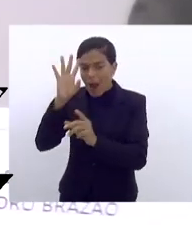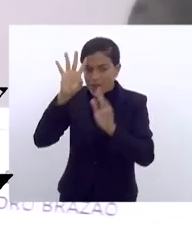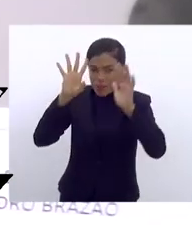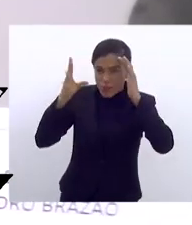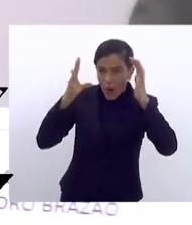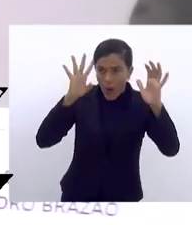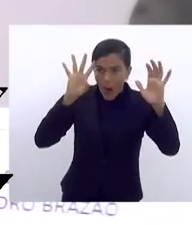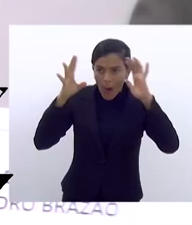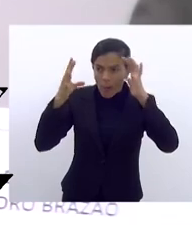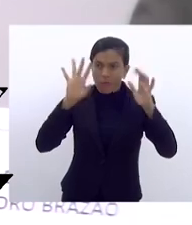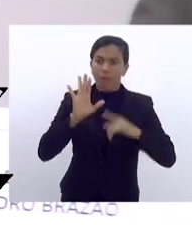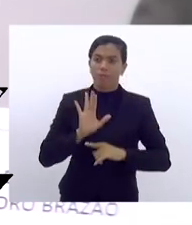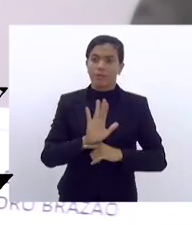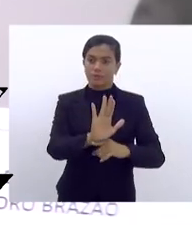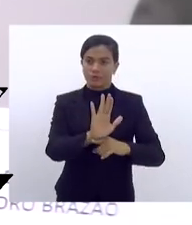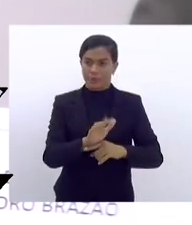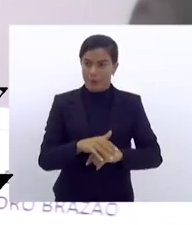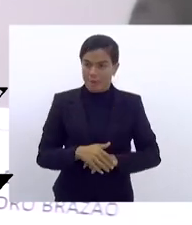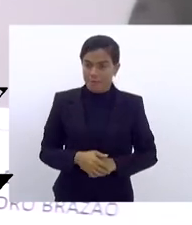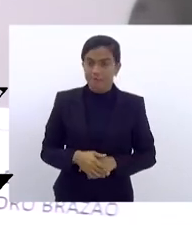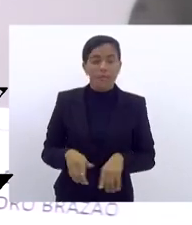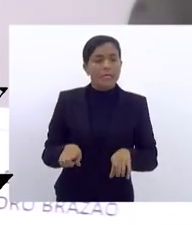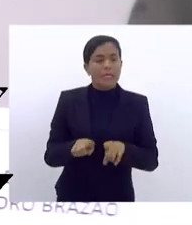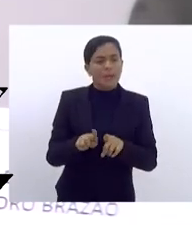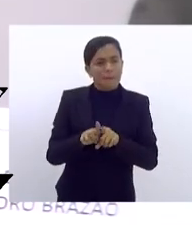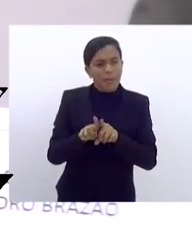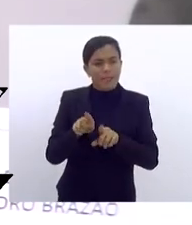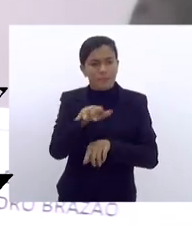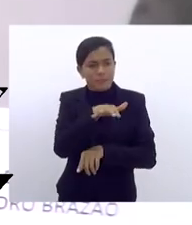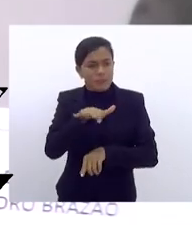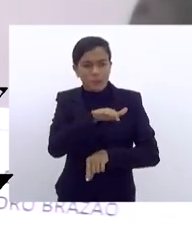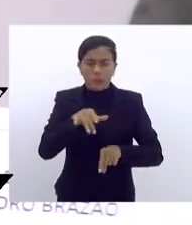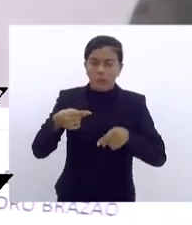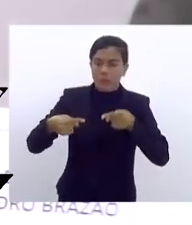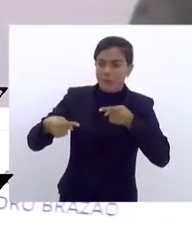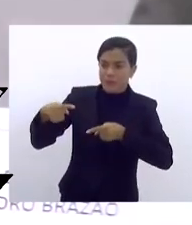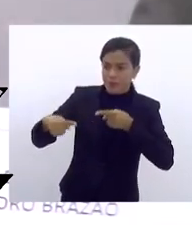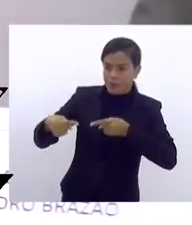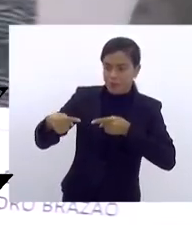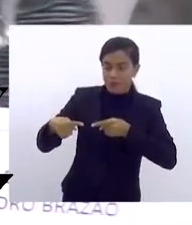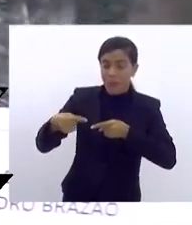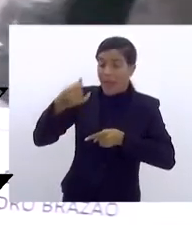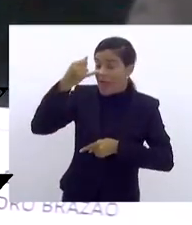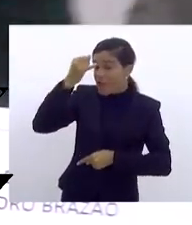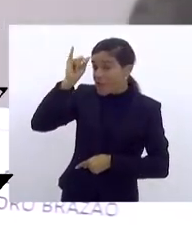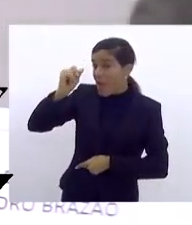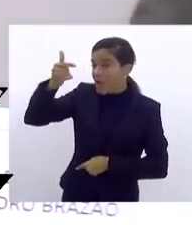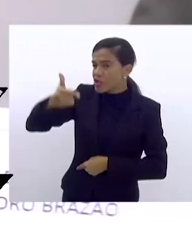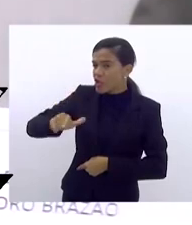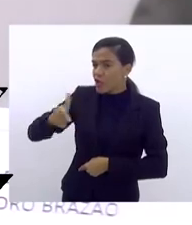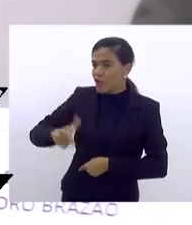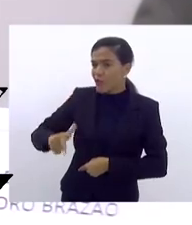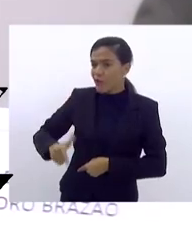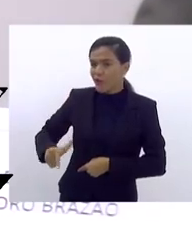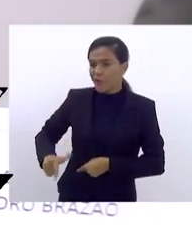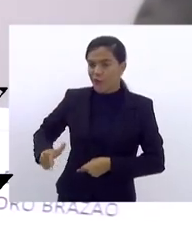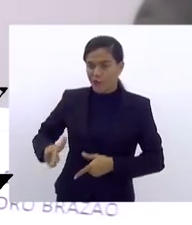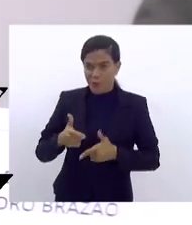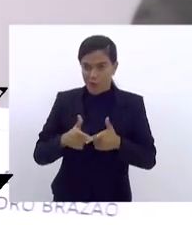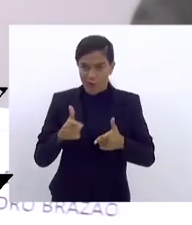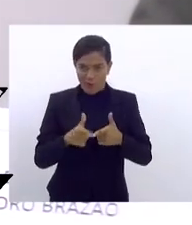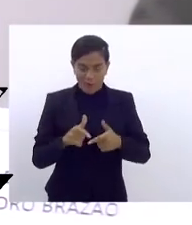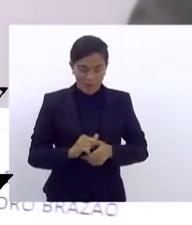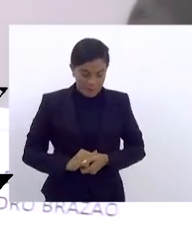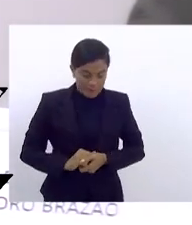fatos que estão acontecendo e sendo discutido não se repitam e eu quero